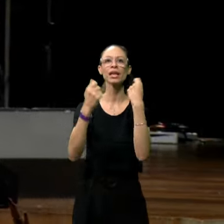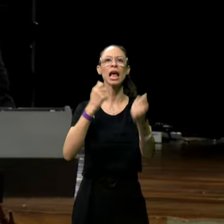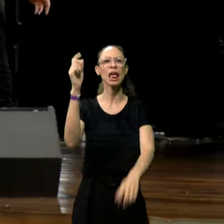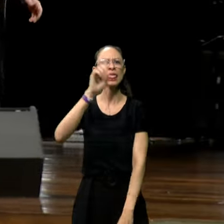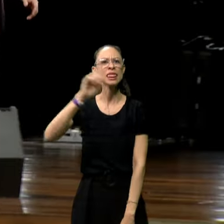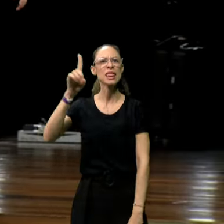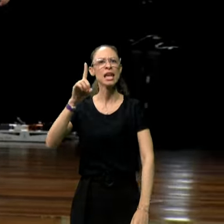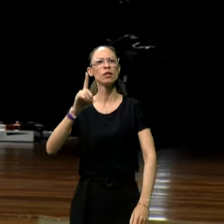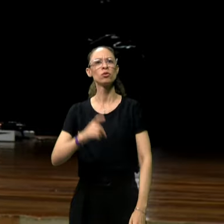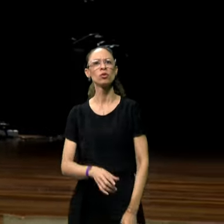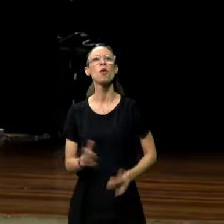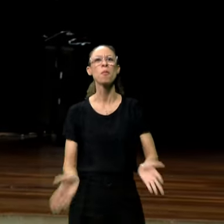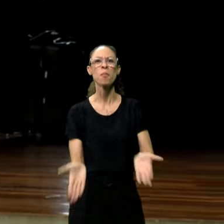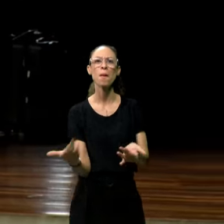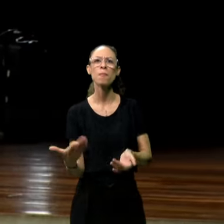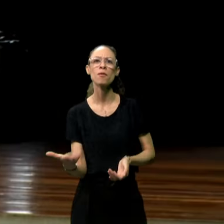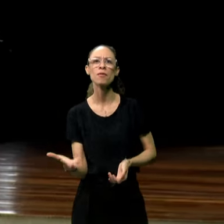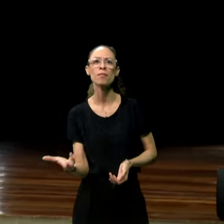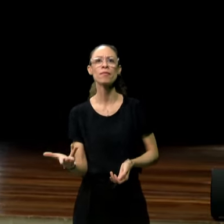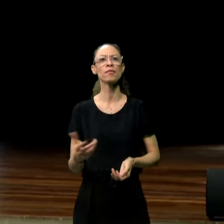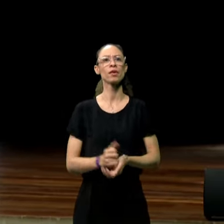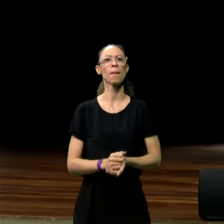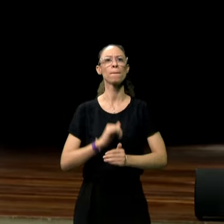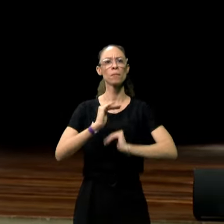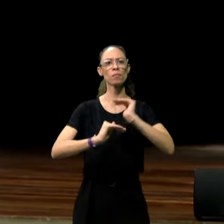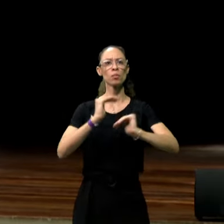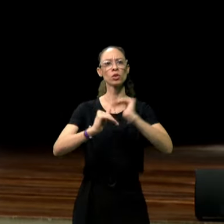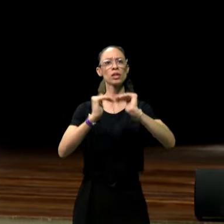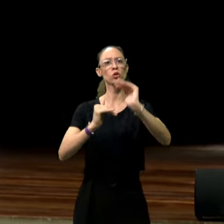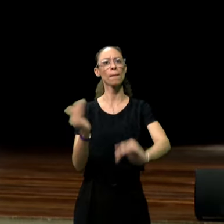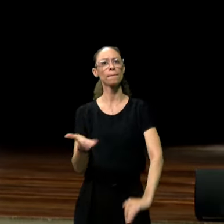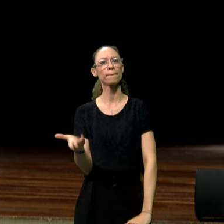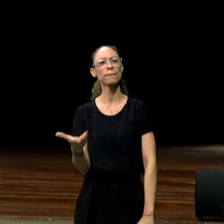Deus acelera os processos.